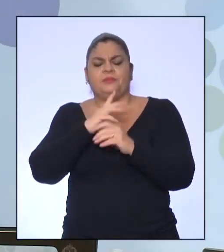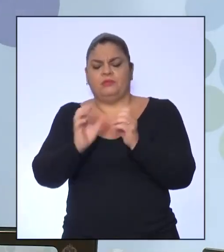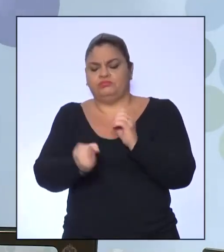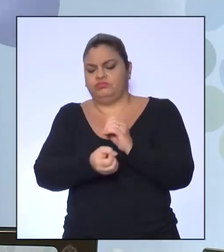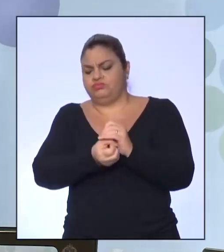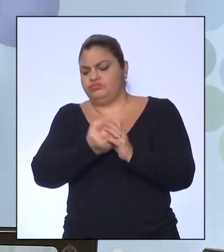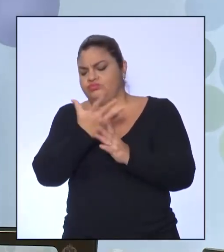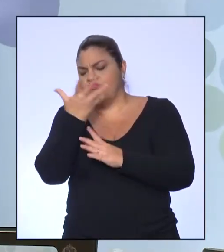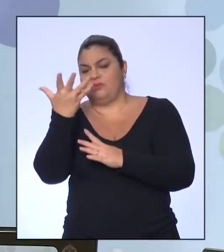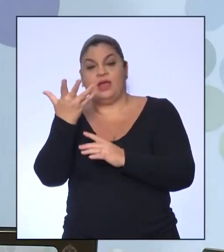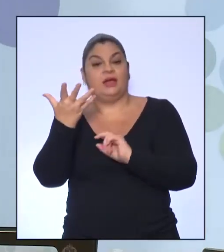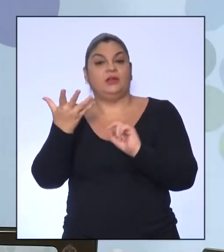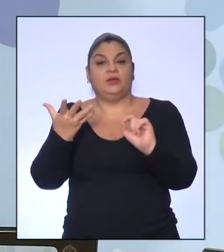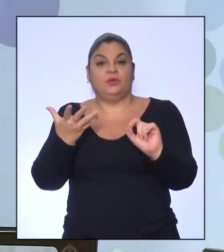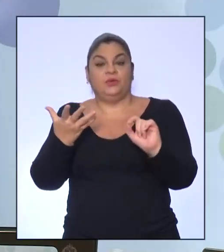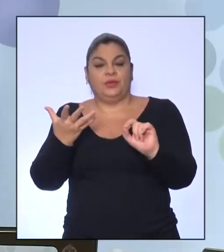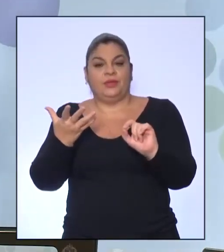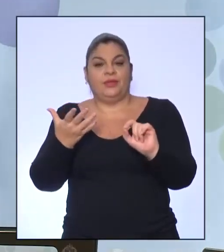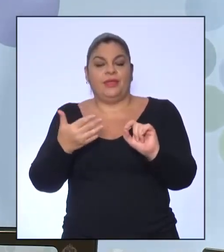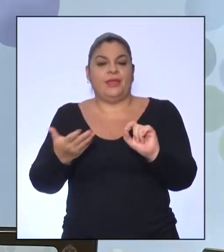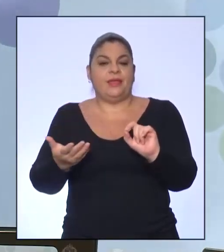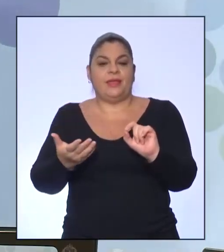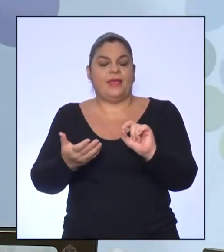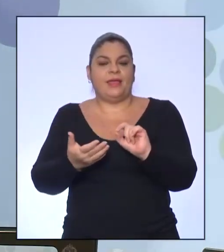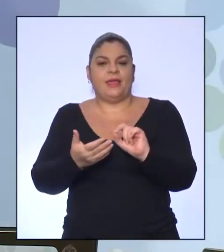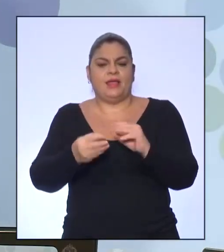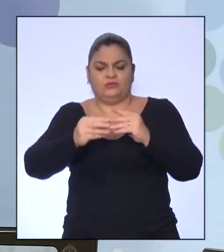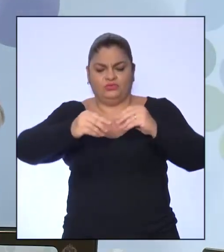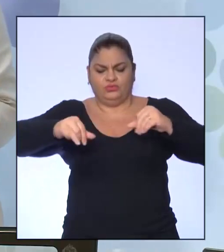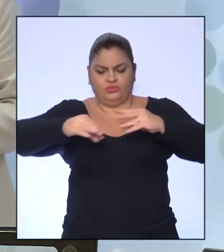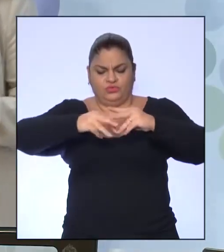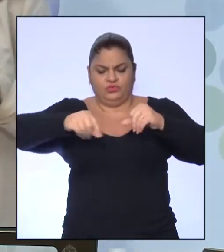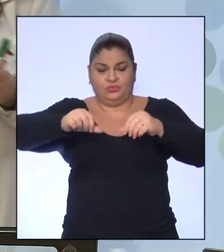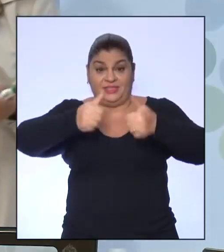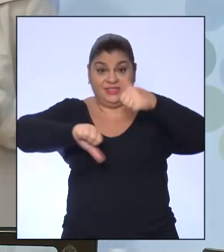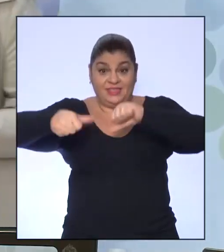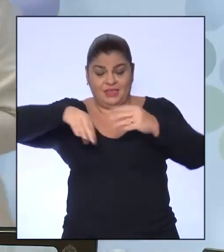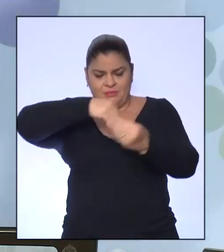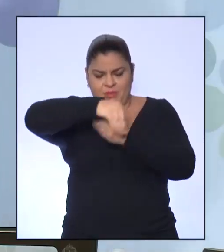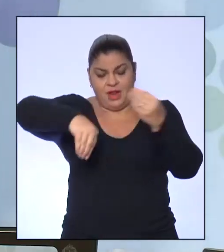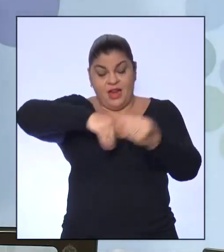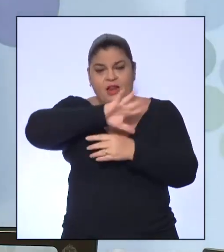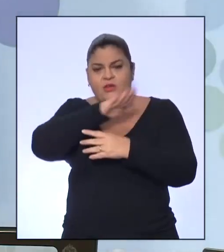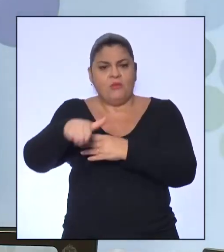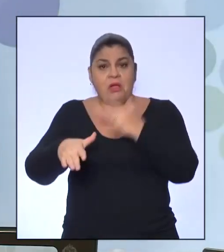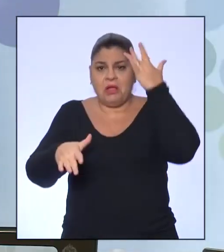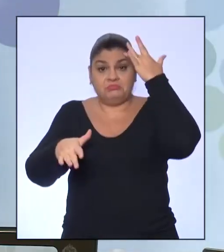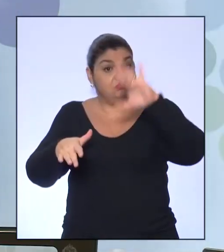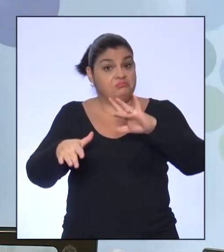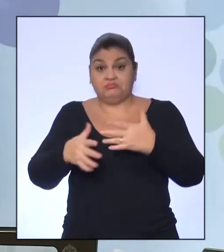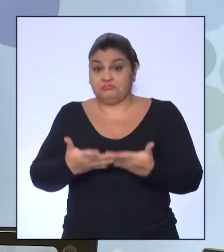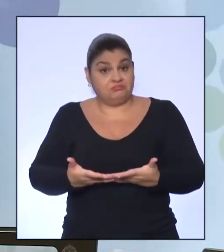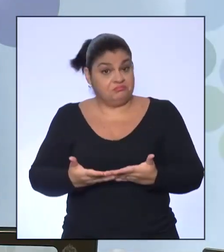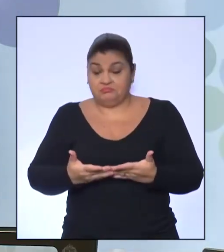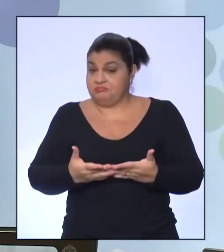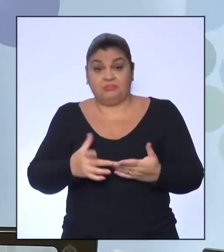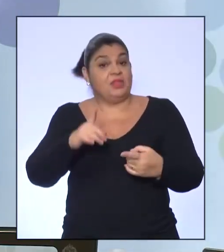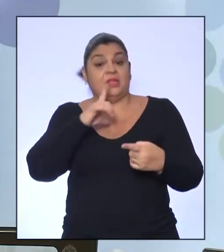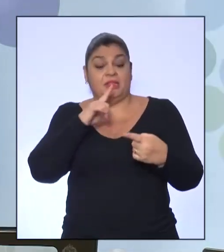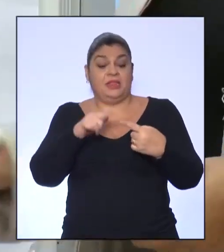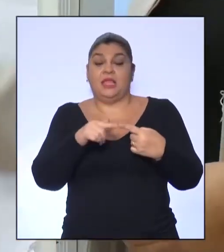monte de substâncias químicas no mar. Nem imagino. Eu tenho uma que é chamada